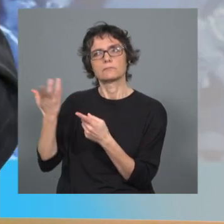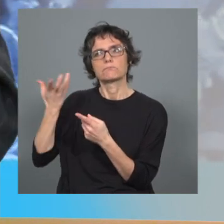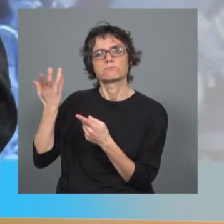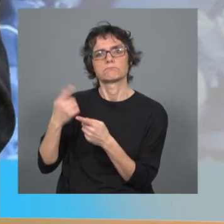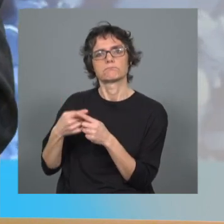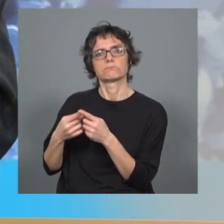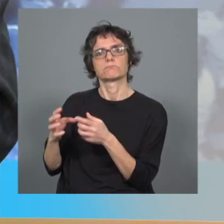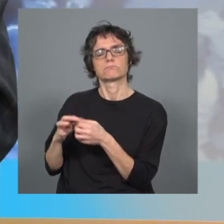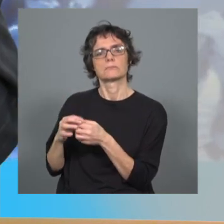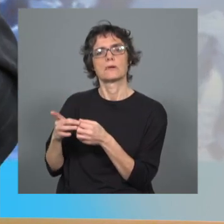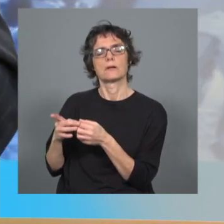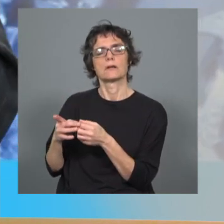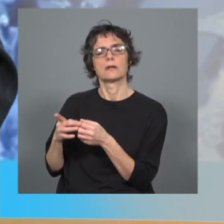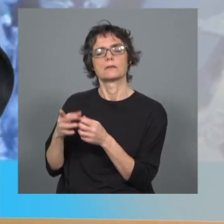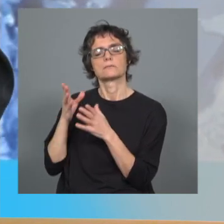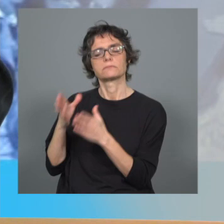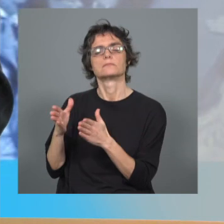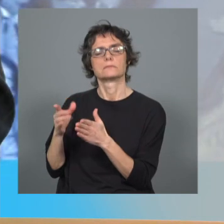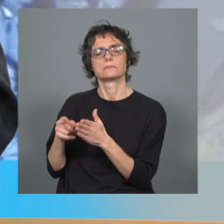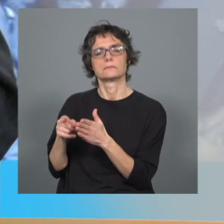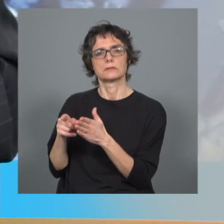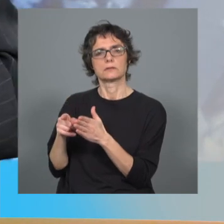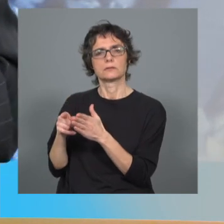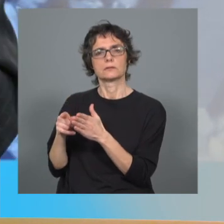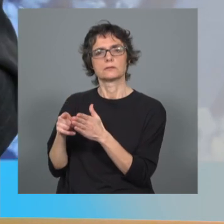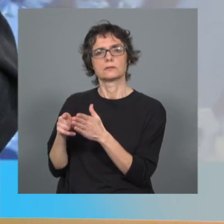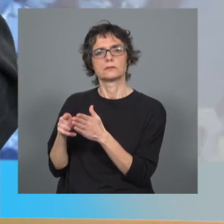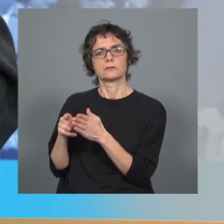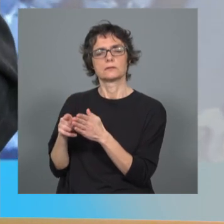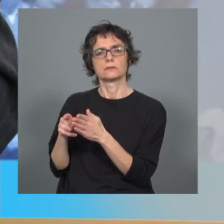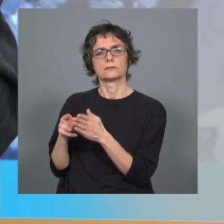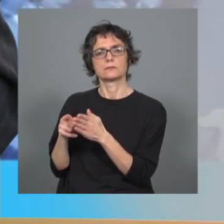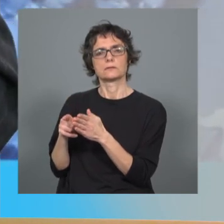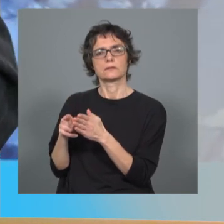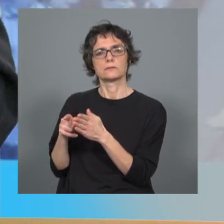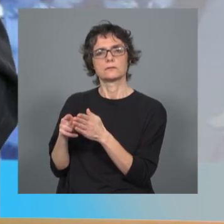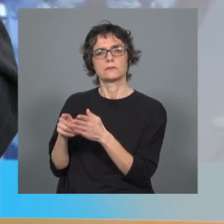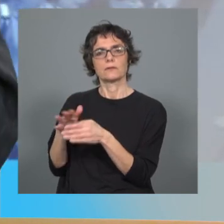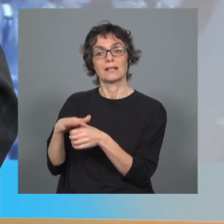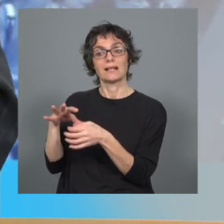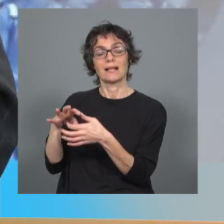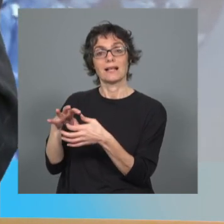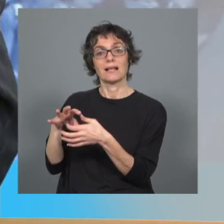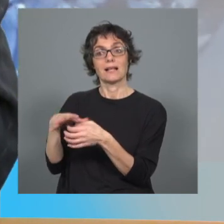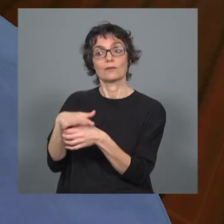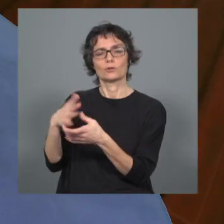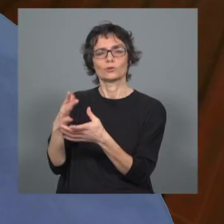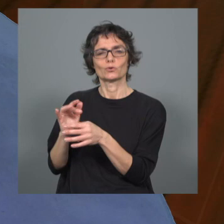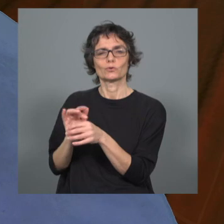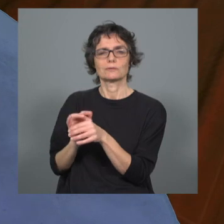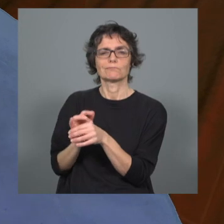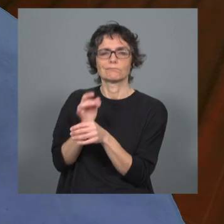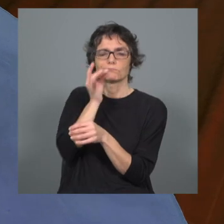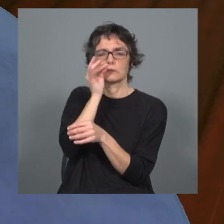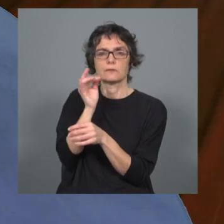grega, numa atenção mais propriamente, eu diria, às situações de fragilidade humana. Em Marcos,